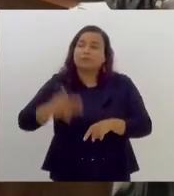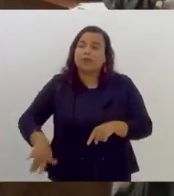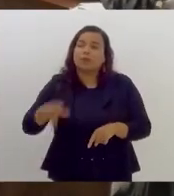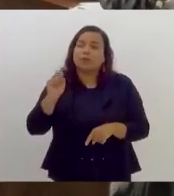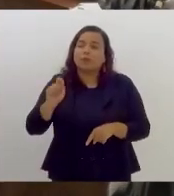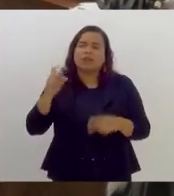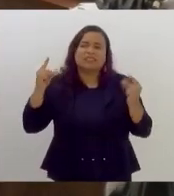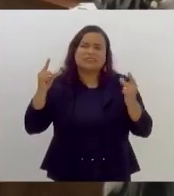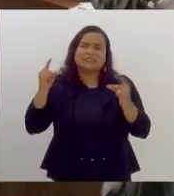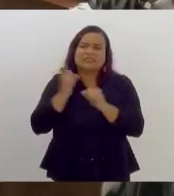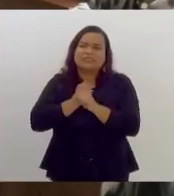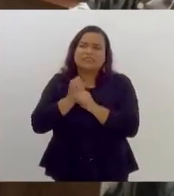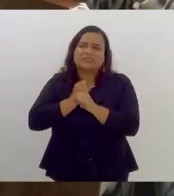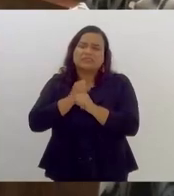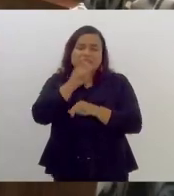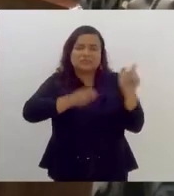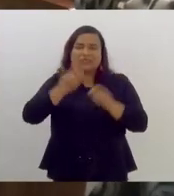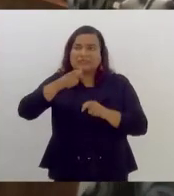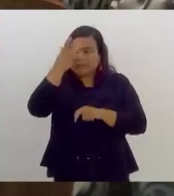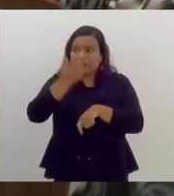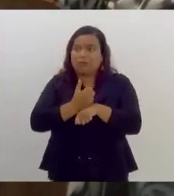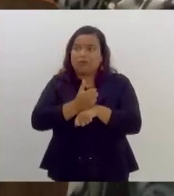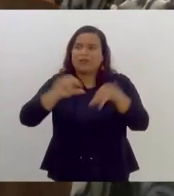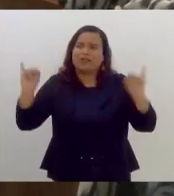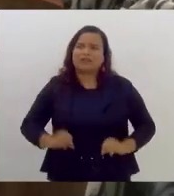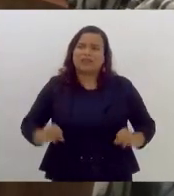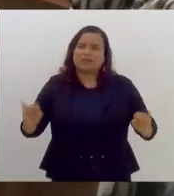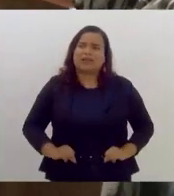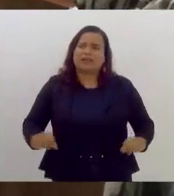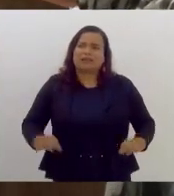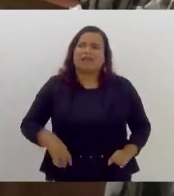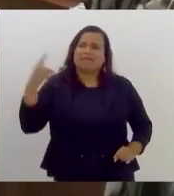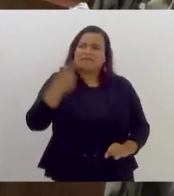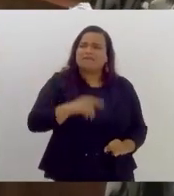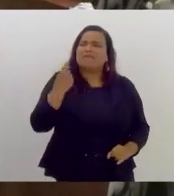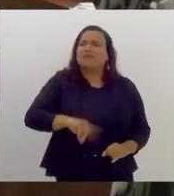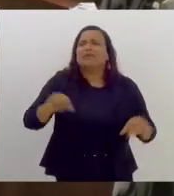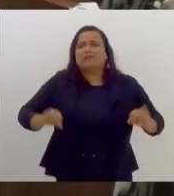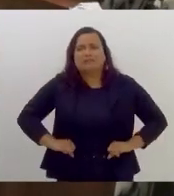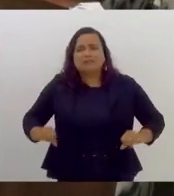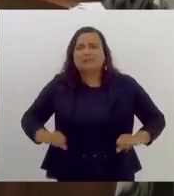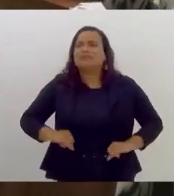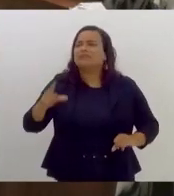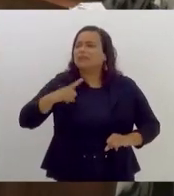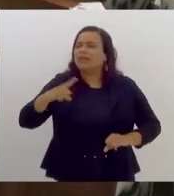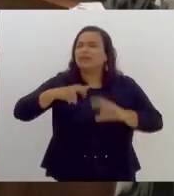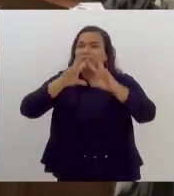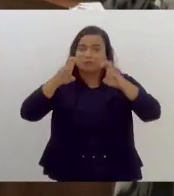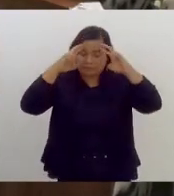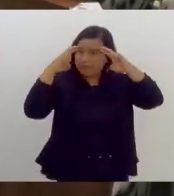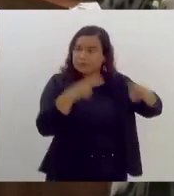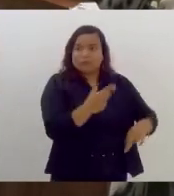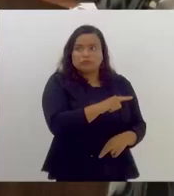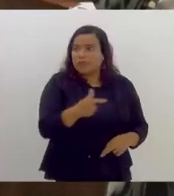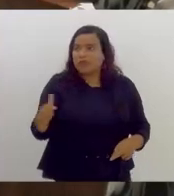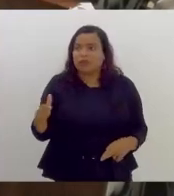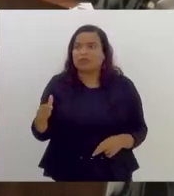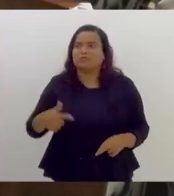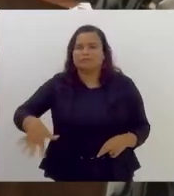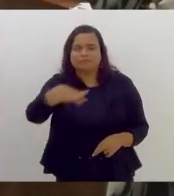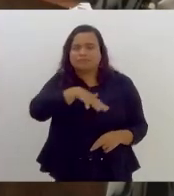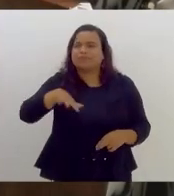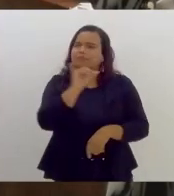muito tempo esses trabalhadores e trabalhadoras vêm sendo muito maltratados e desrespeitados no âmbito do Estado do Rio de Janeiro. Por isso, é um